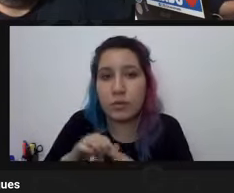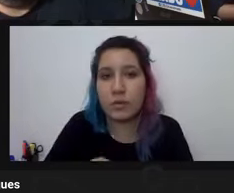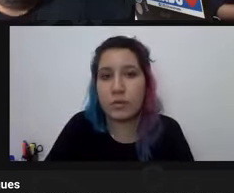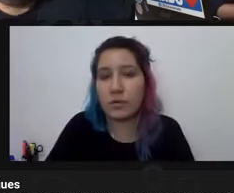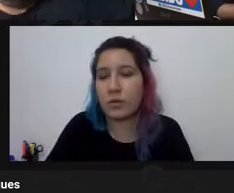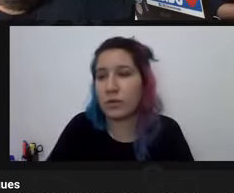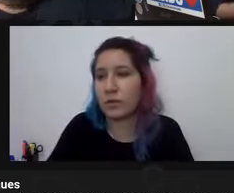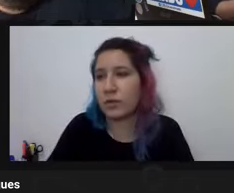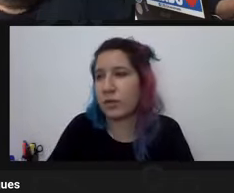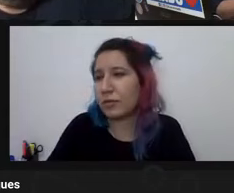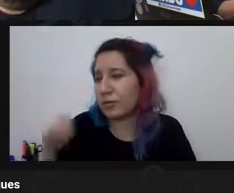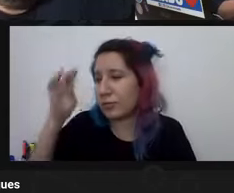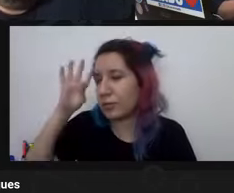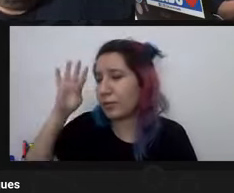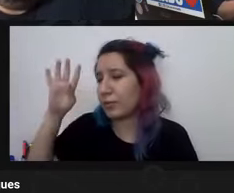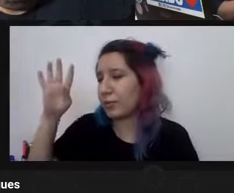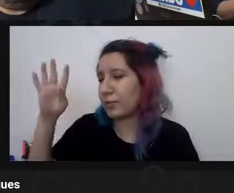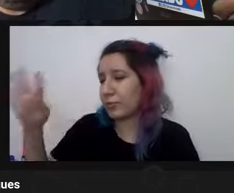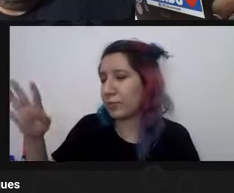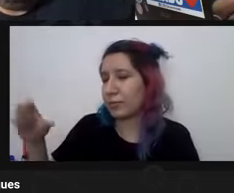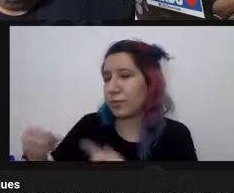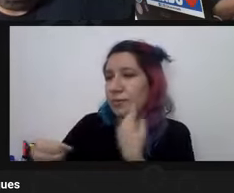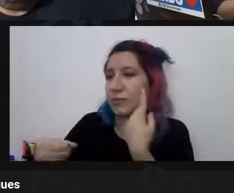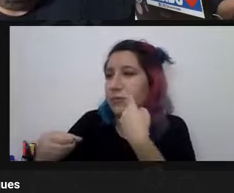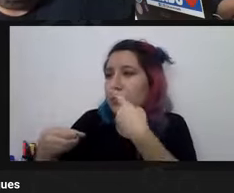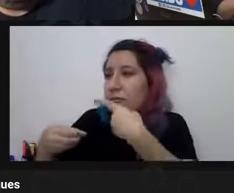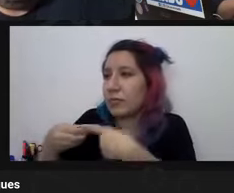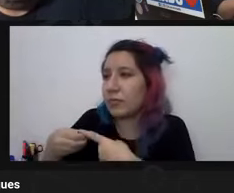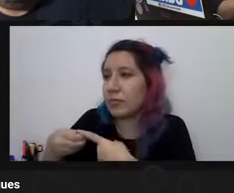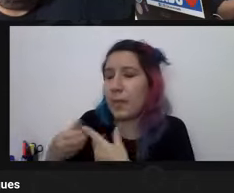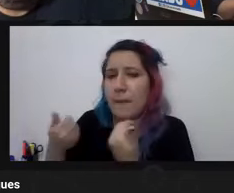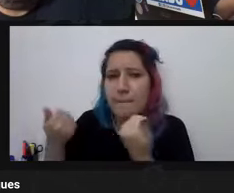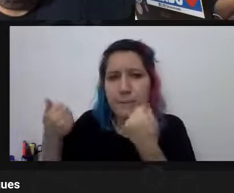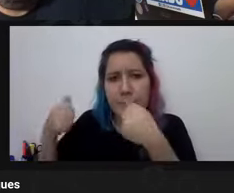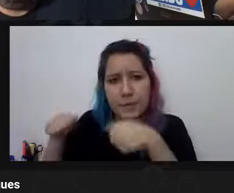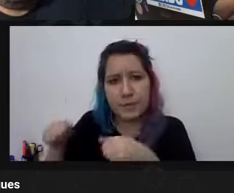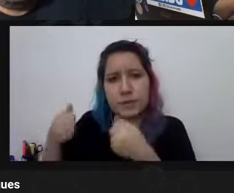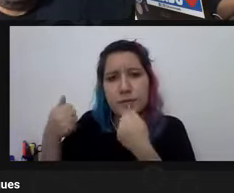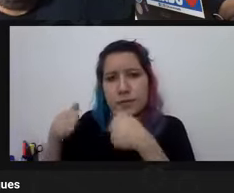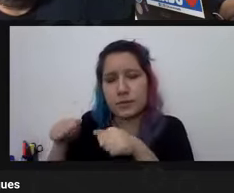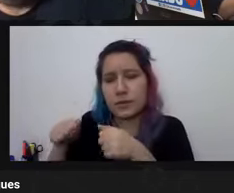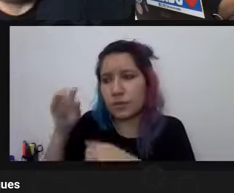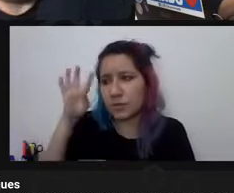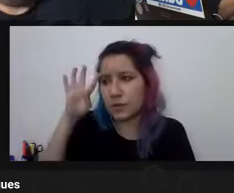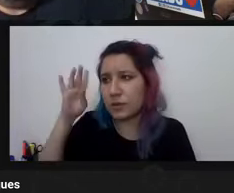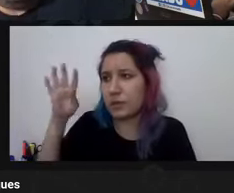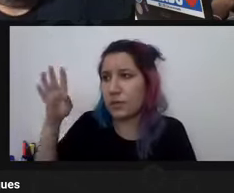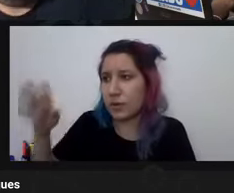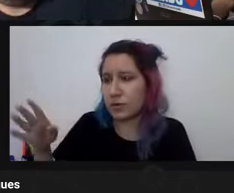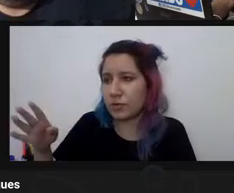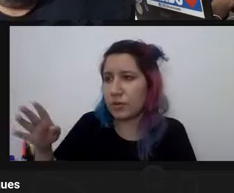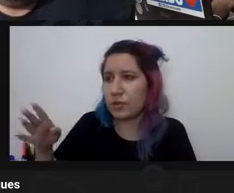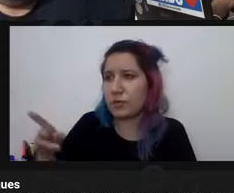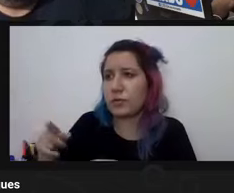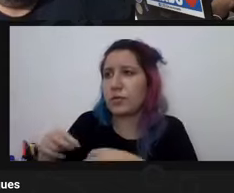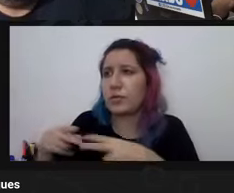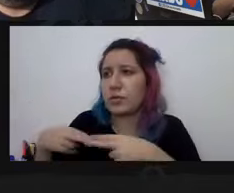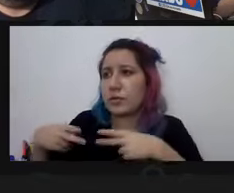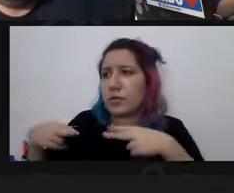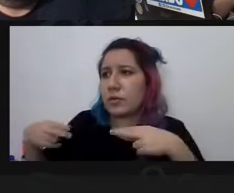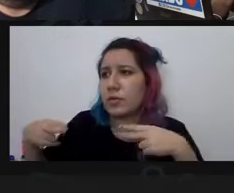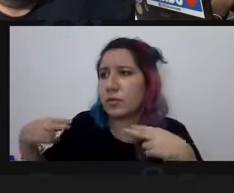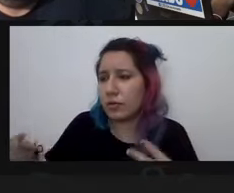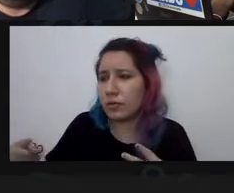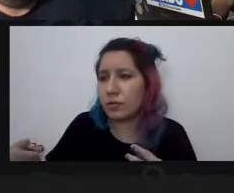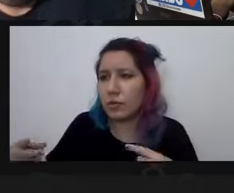essa história com a nossa cidade. Então, é disso que a gente precisa, né, Renato? Imagina os equipamentos todos